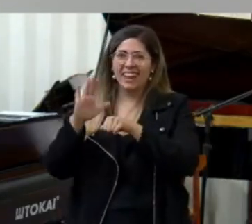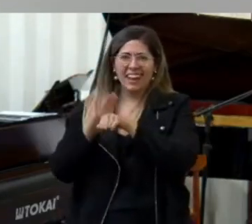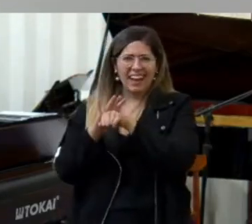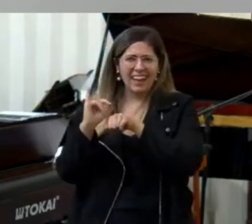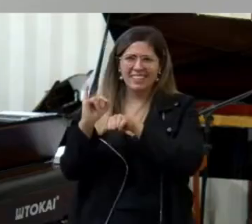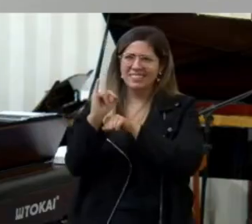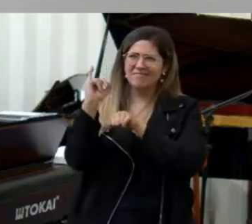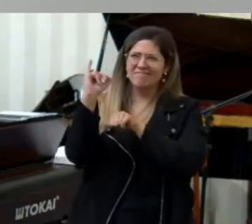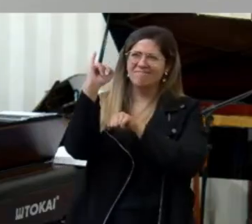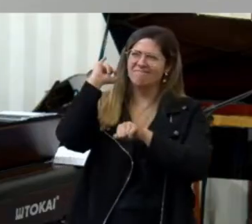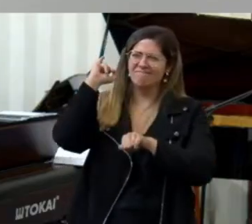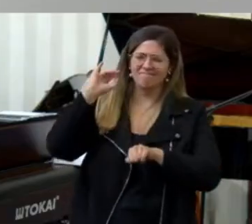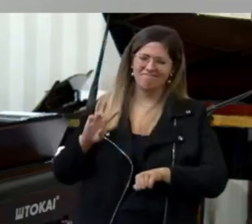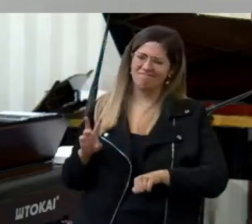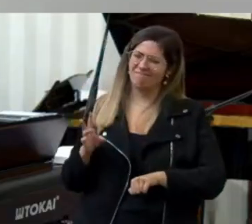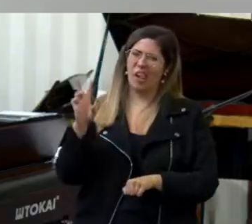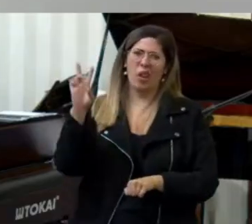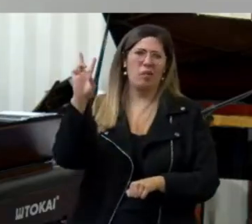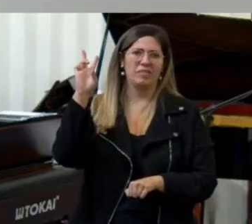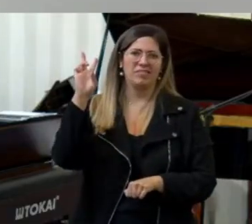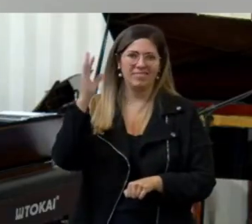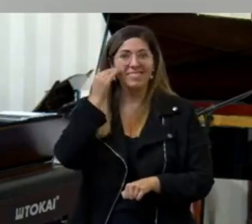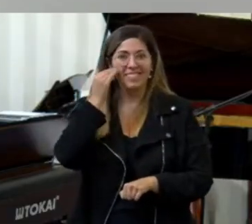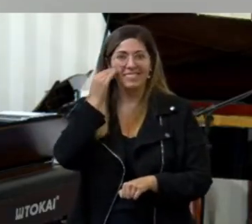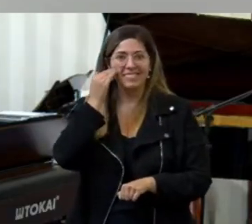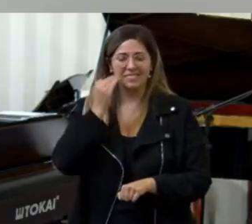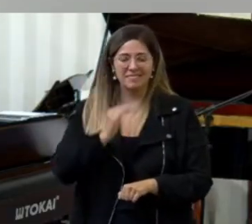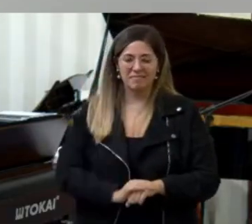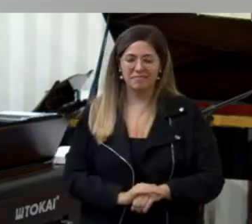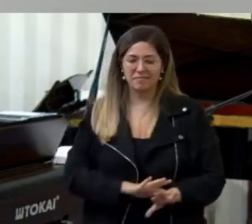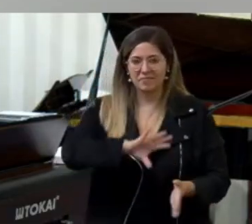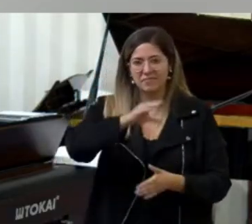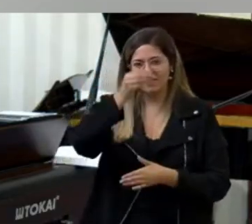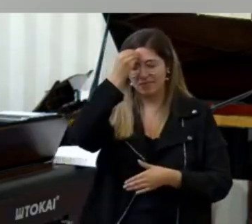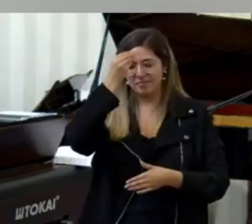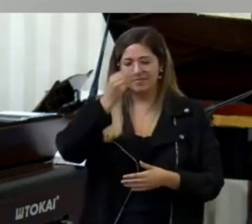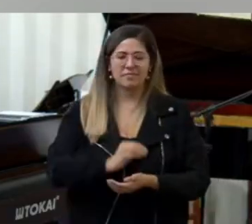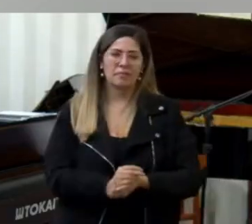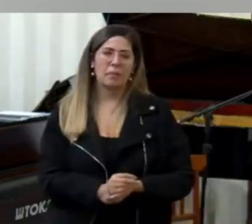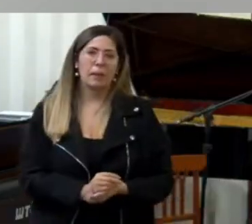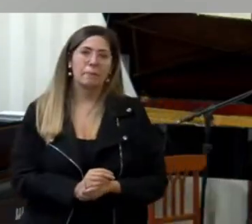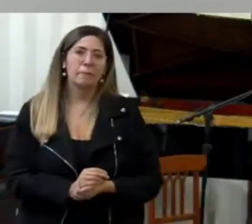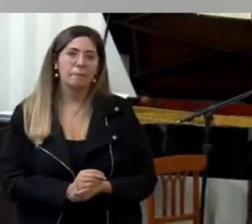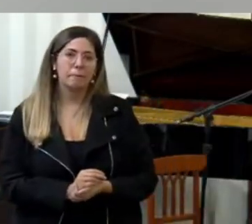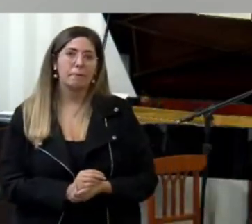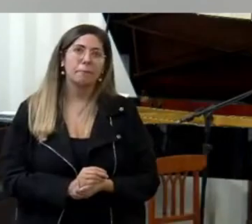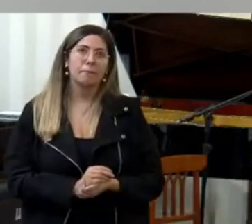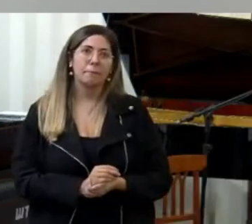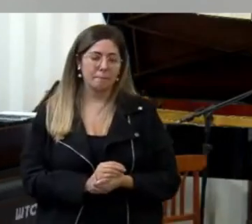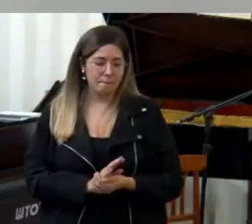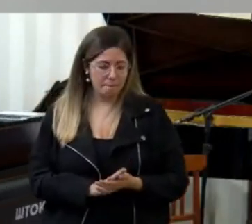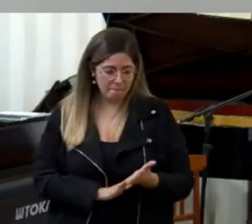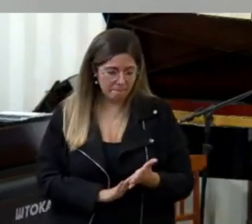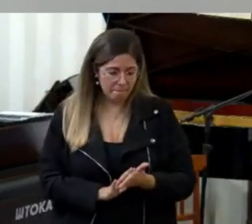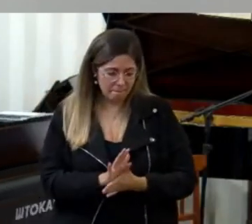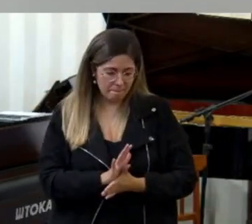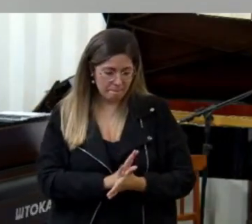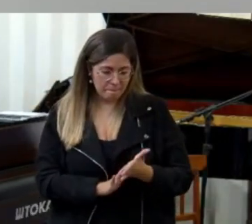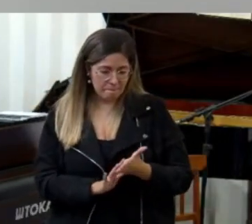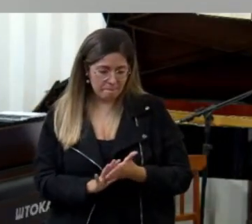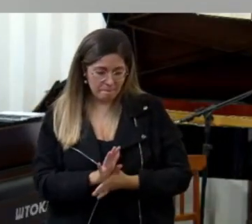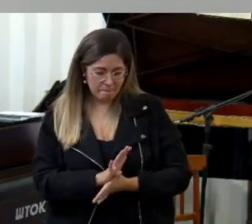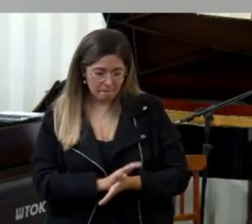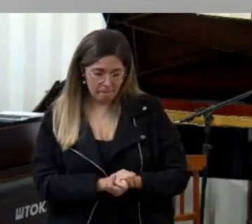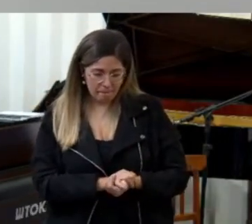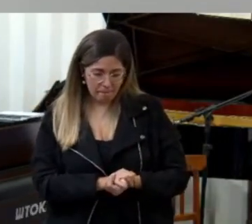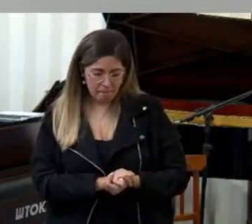o maior valor. Por isso os salmos nos ajudam. O outro salmo diz, quem mais tenho eu no céu? Não há outro em quem eu